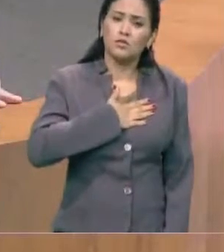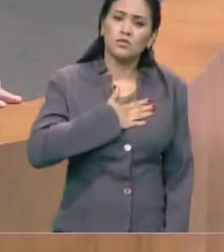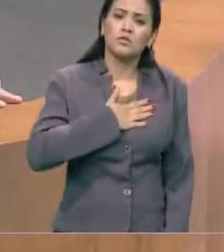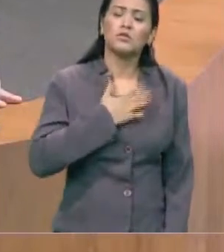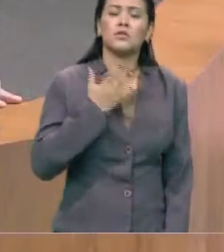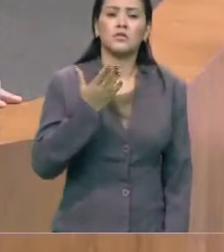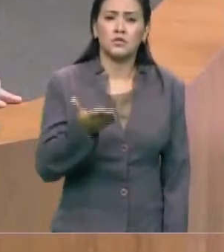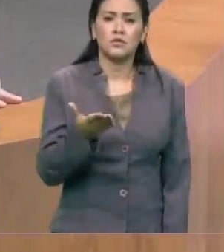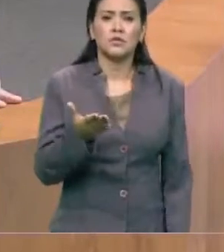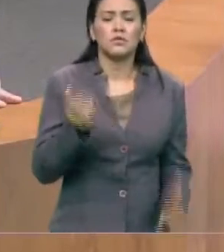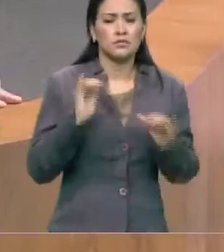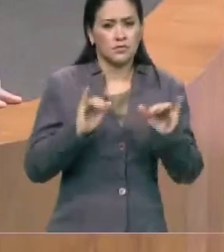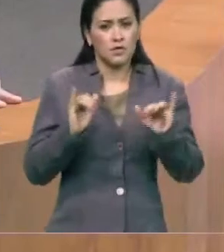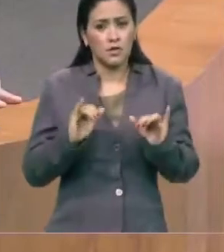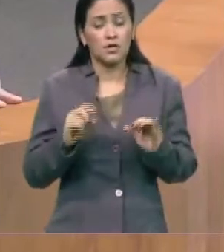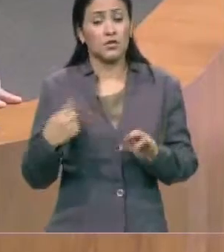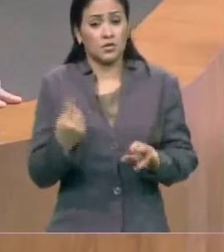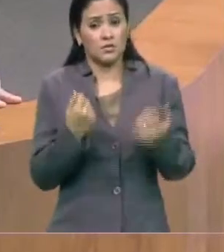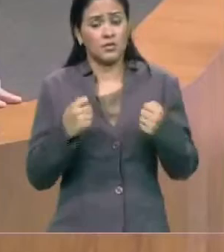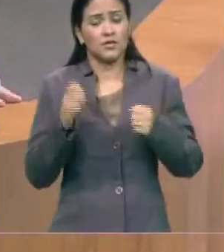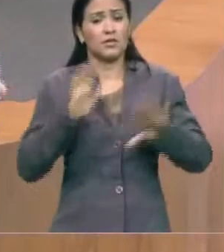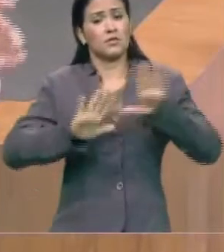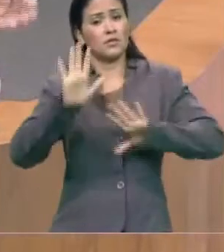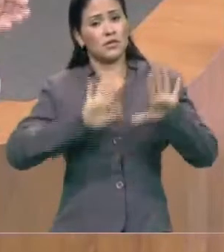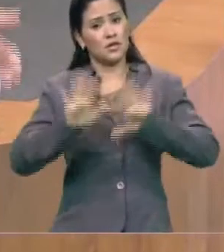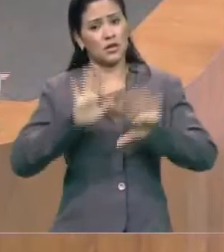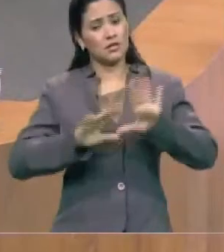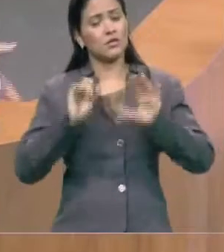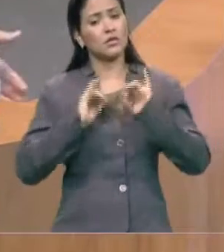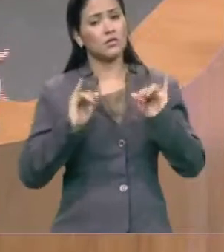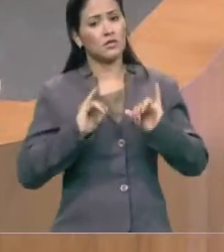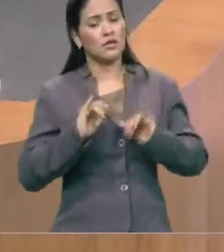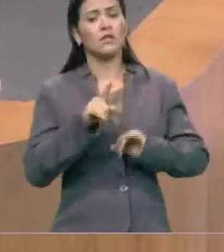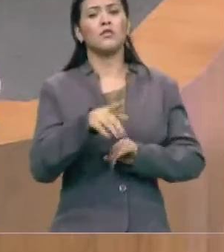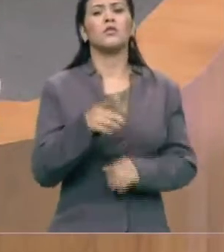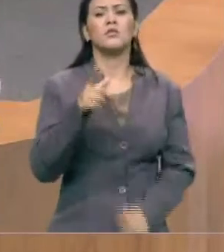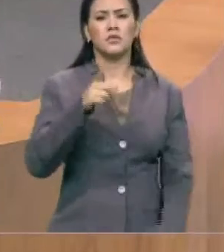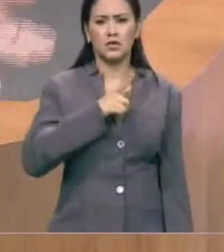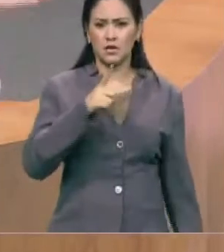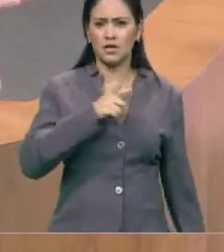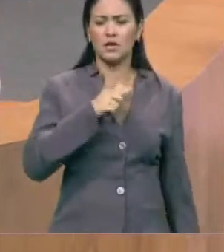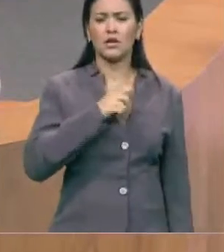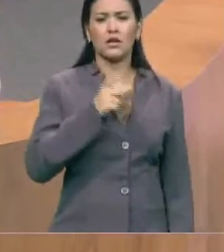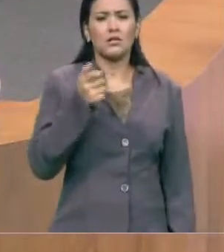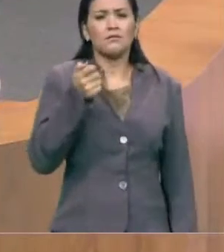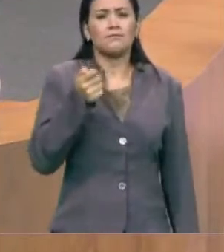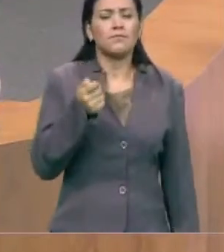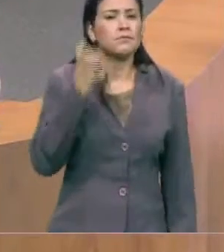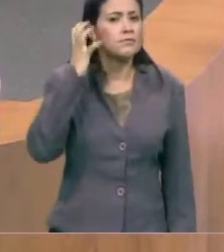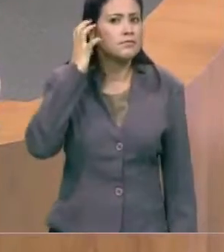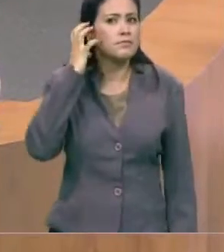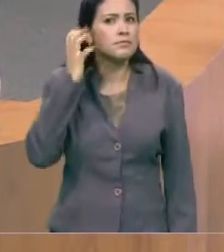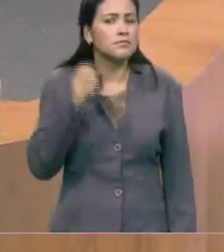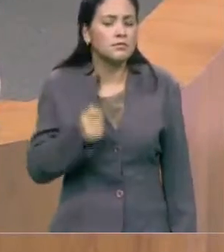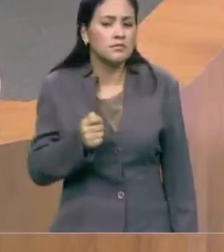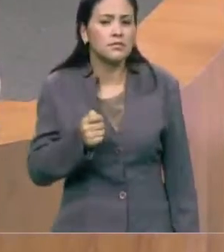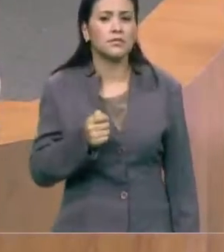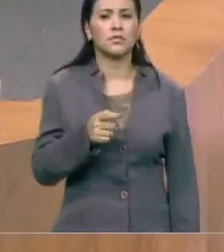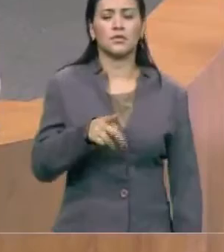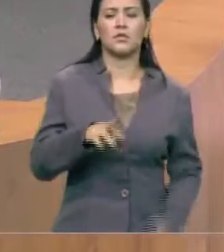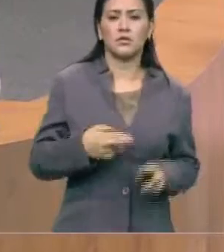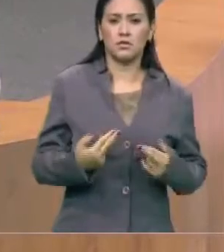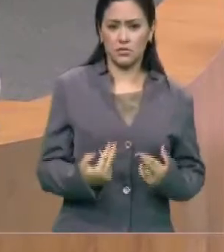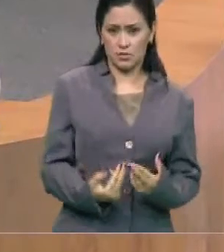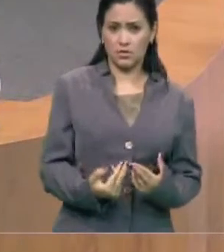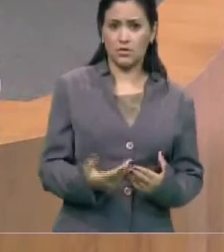hoje a gente tem que ter cuidado com o que fala, que Vossa Excelência tem a gravação da reunião. Então, qualquer